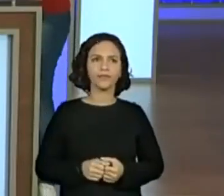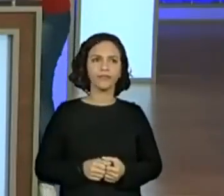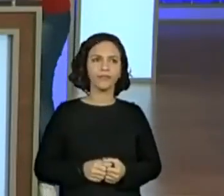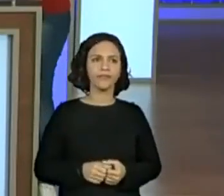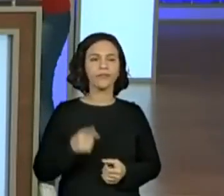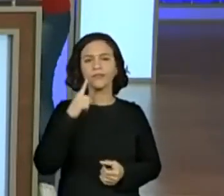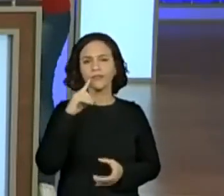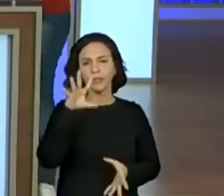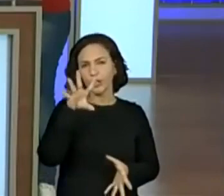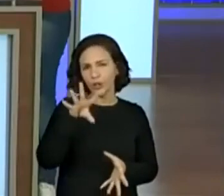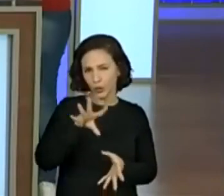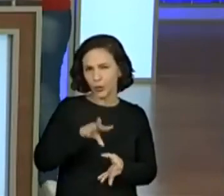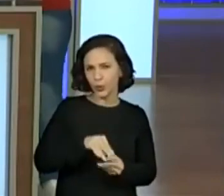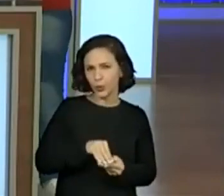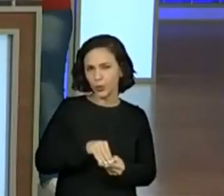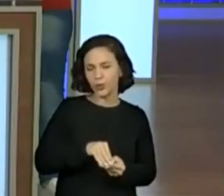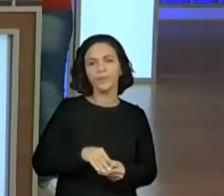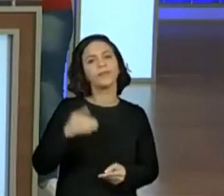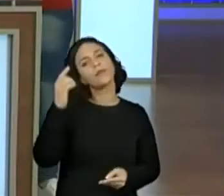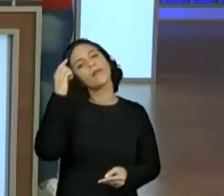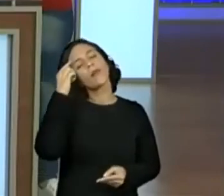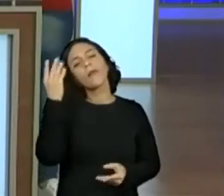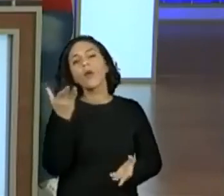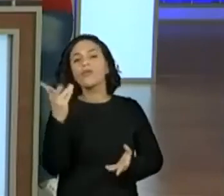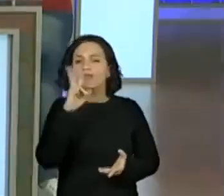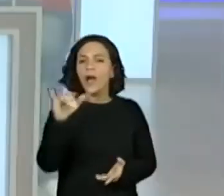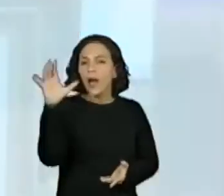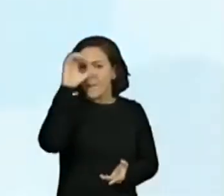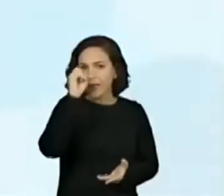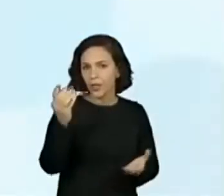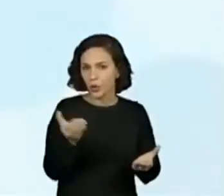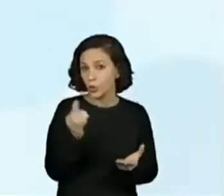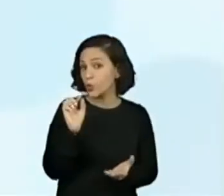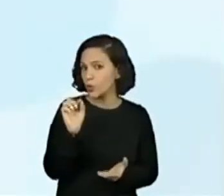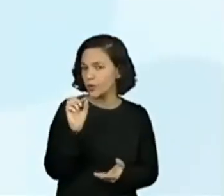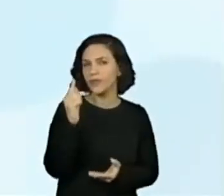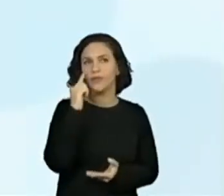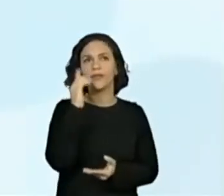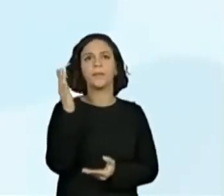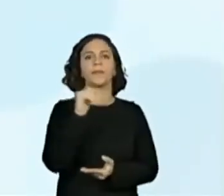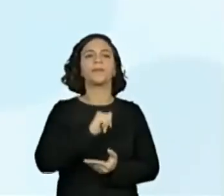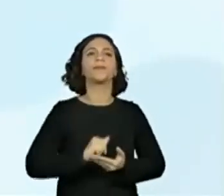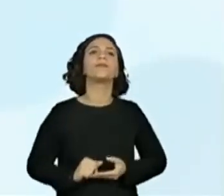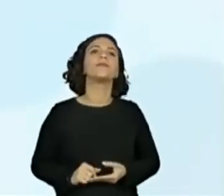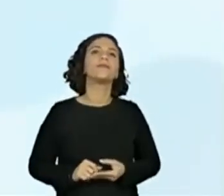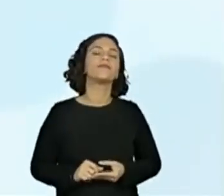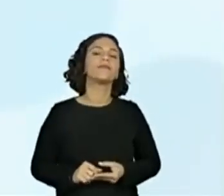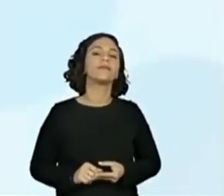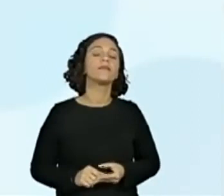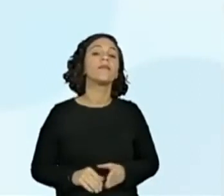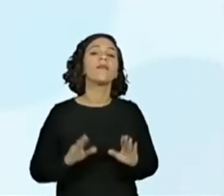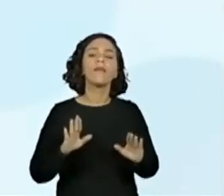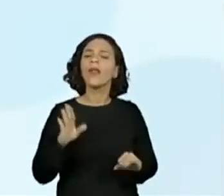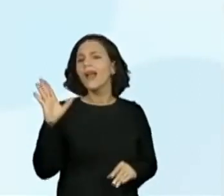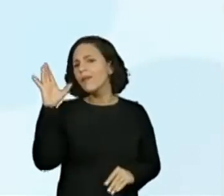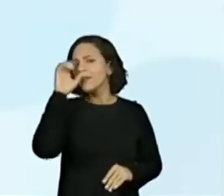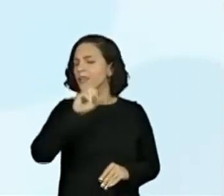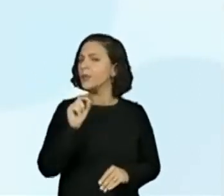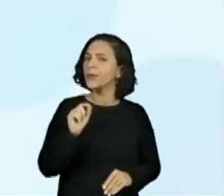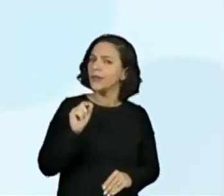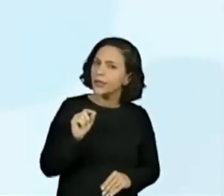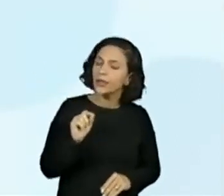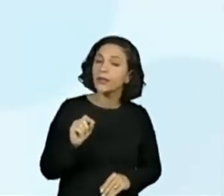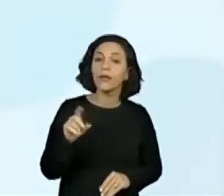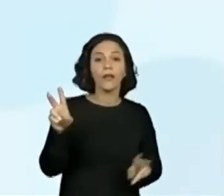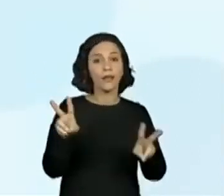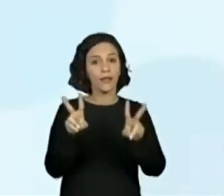nossa síntese, digamos assim, pensando no que vamos aprender nesta aula. Vamos lá? O que nós vamos aprender nessa aula, que